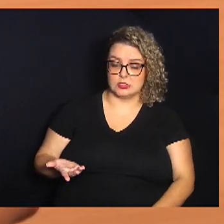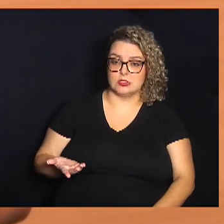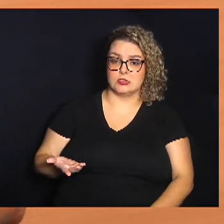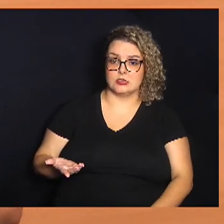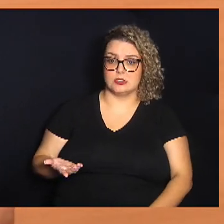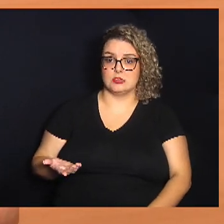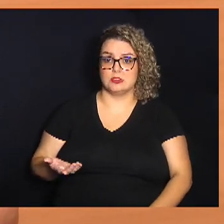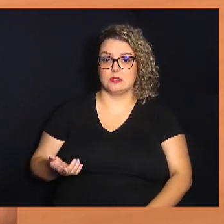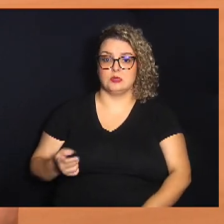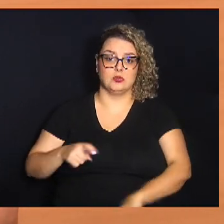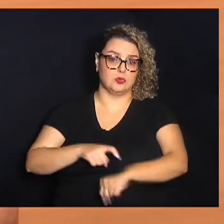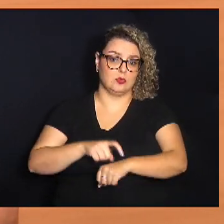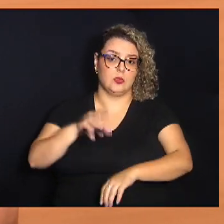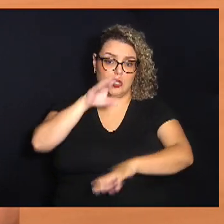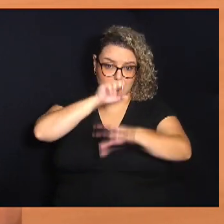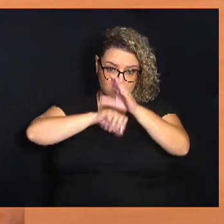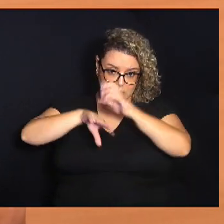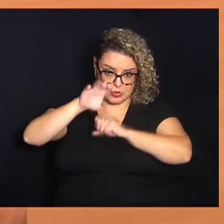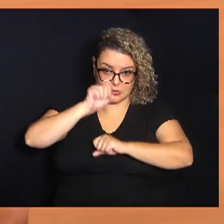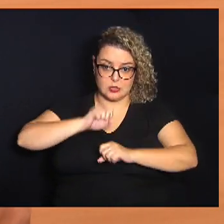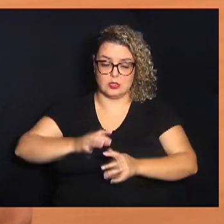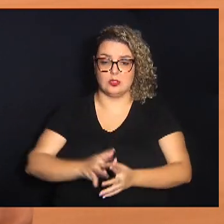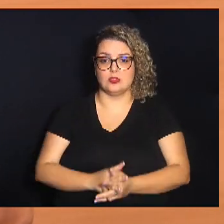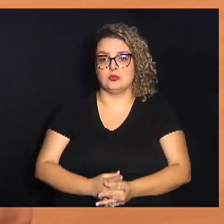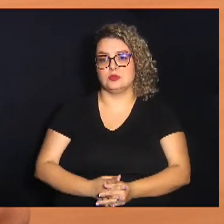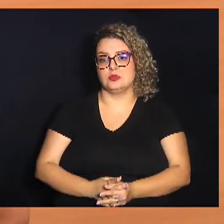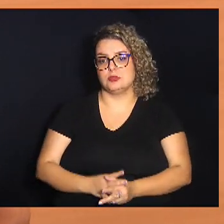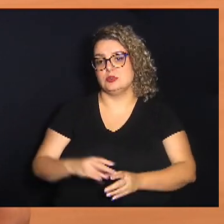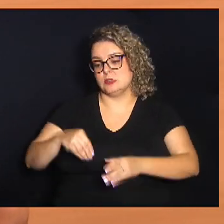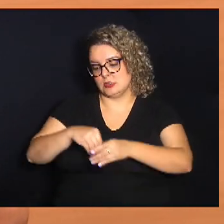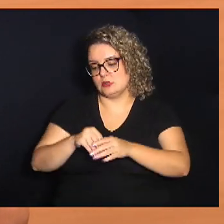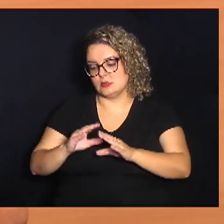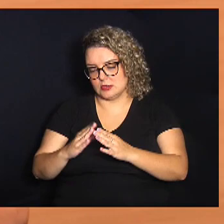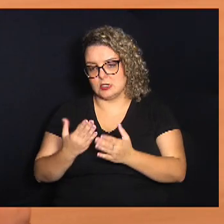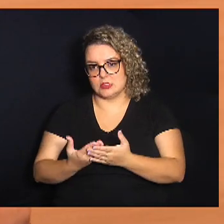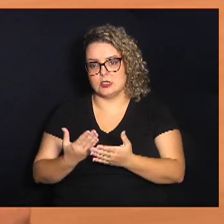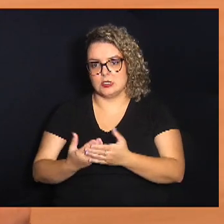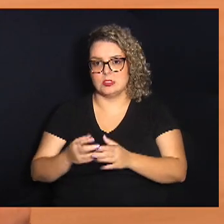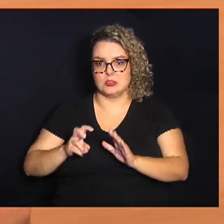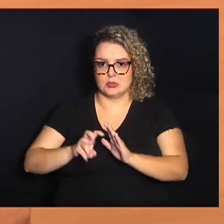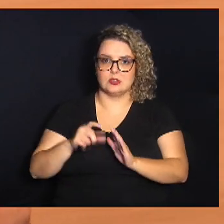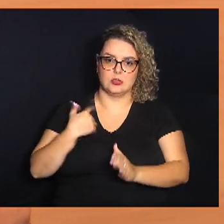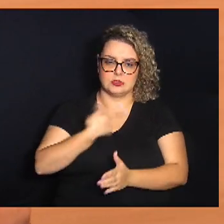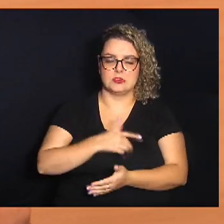na fase de aprendizado aí nas escolas e nas creches nossas.